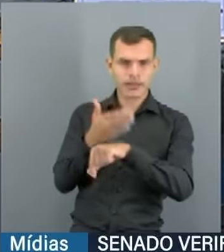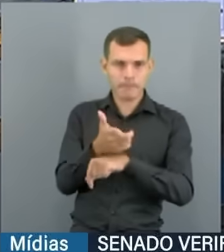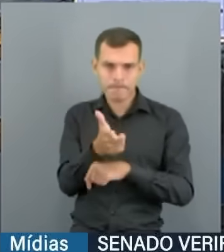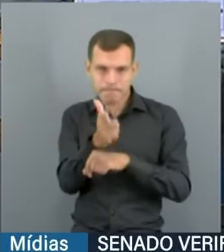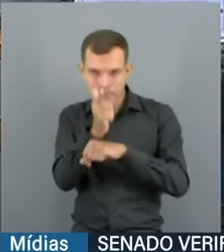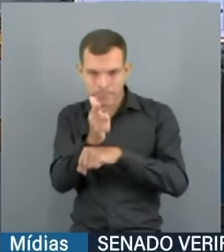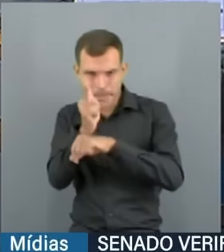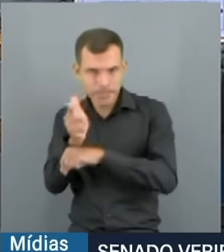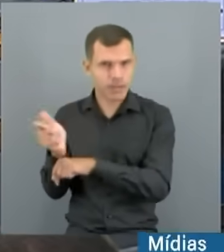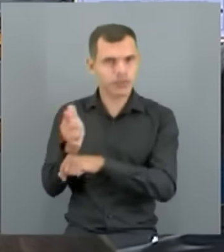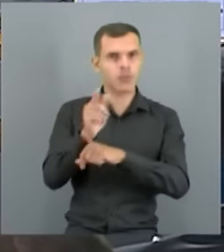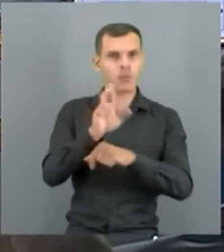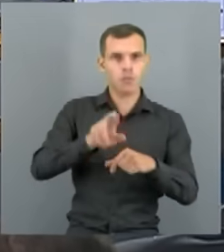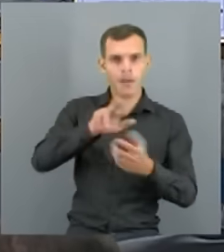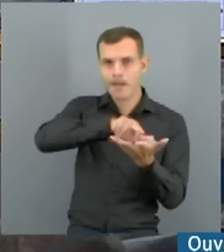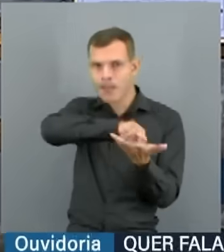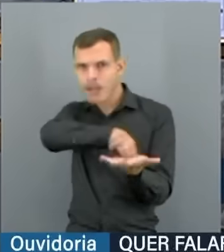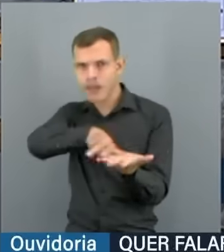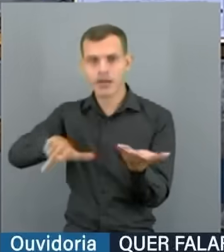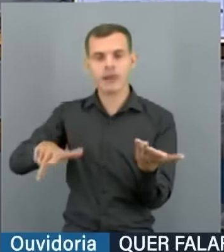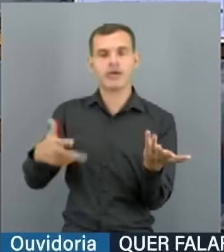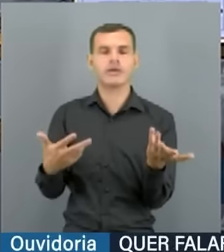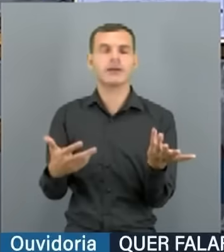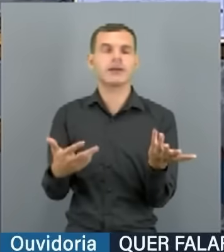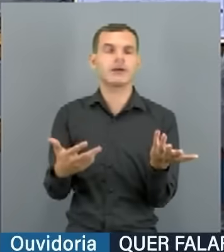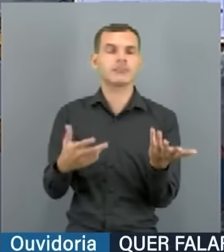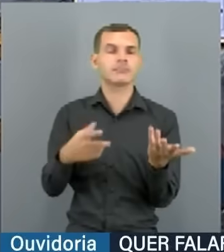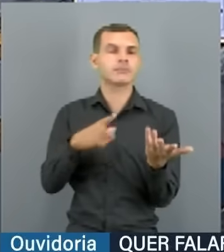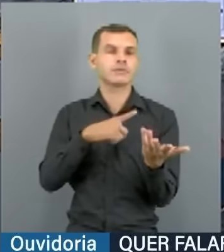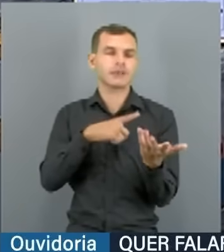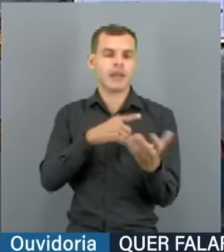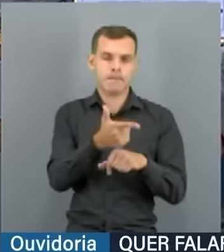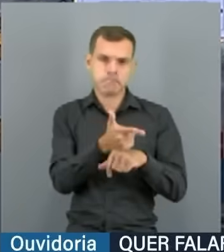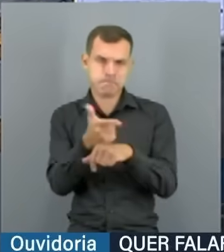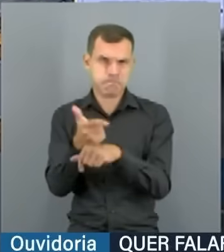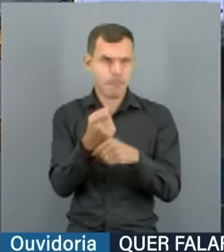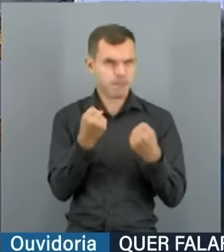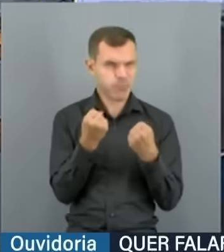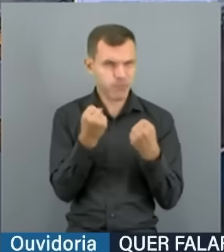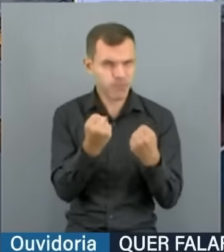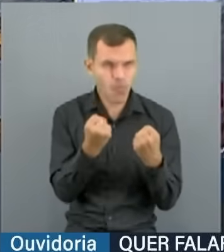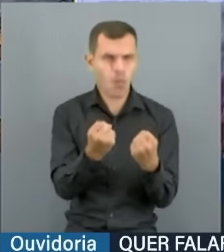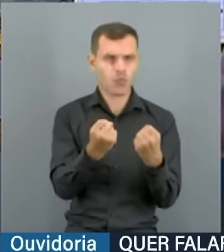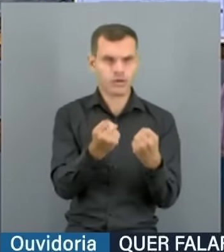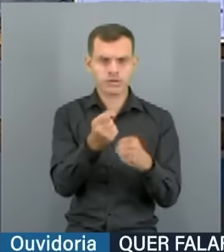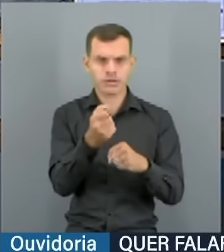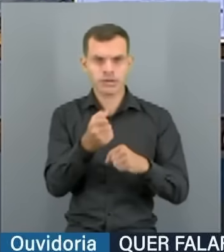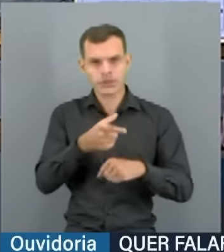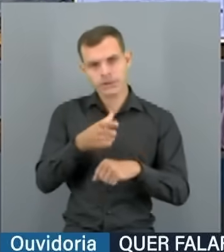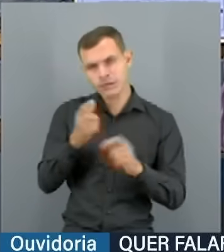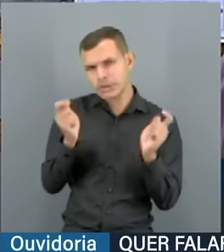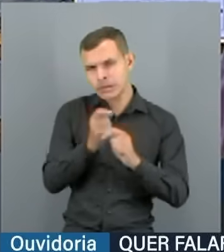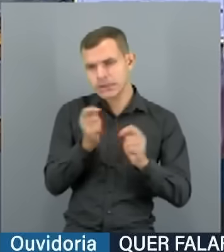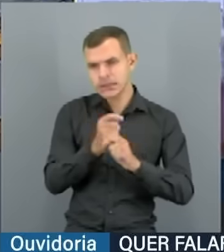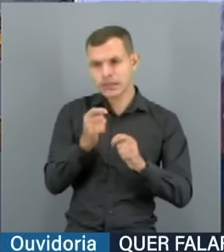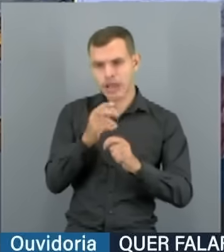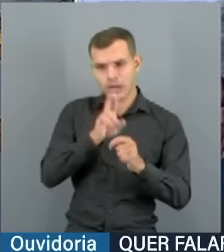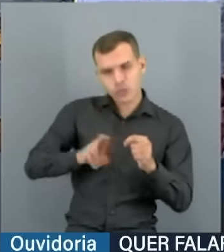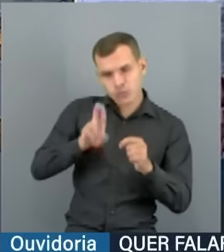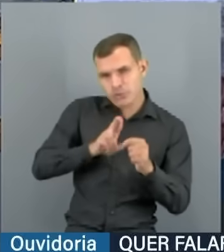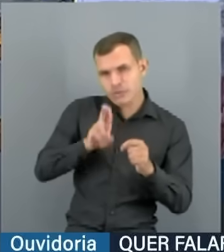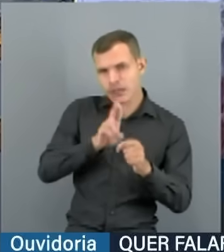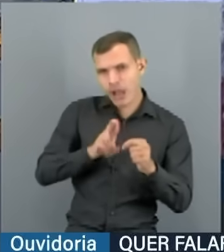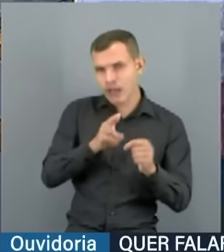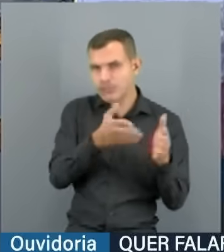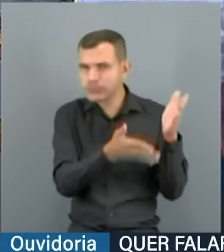com armas com grosso calibre, não é? Ou de precisão que poderiam ser utilizados